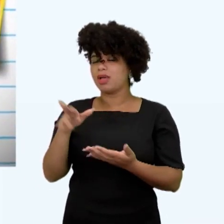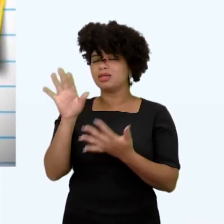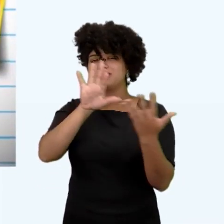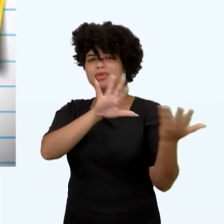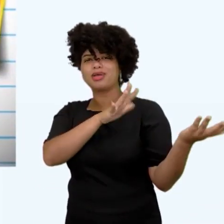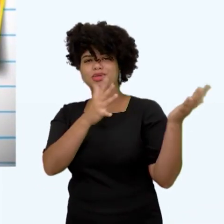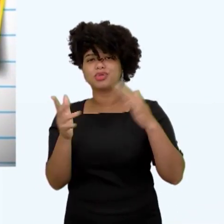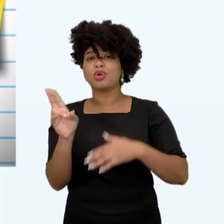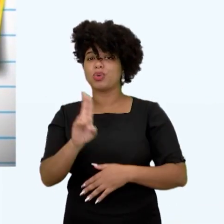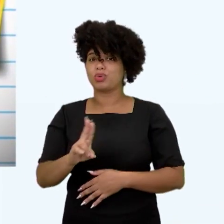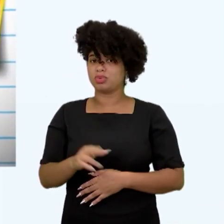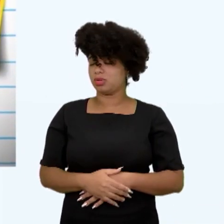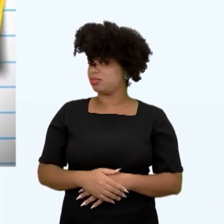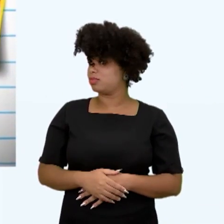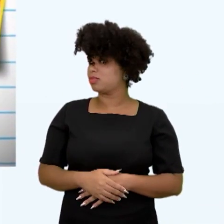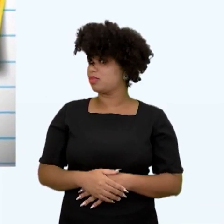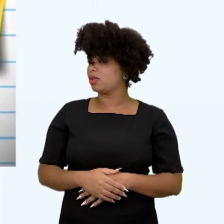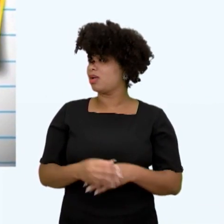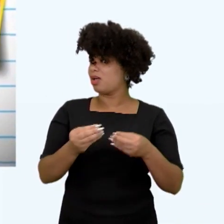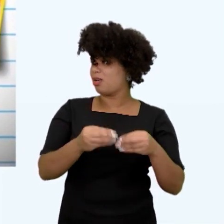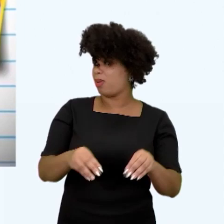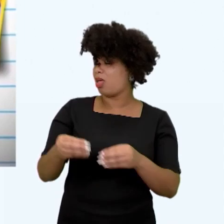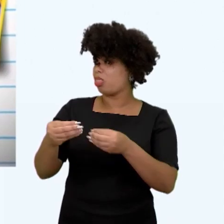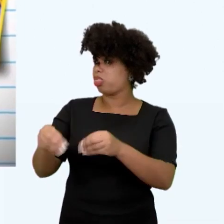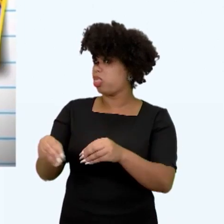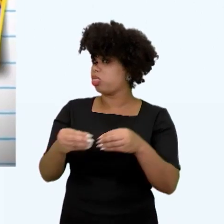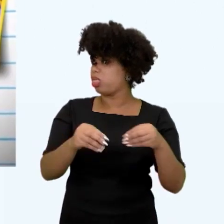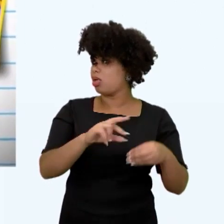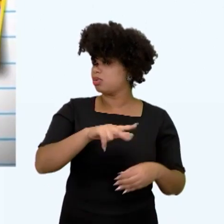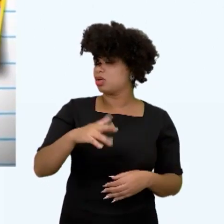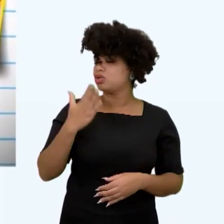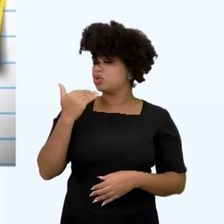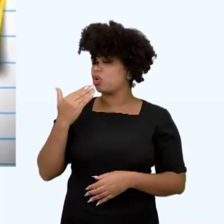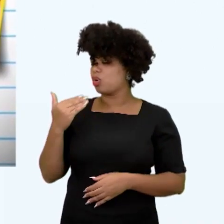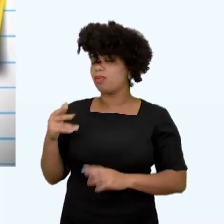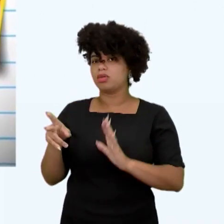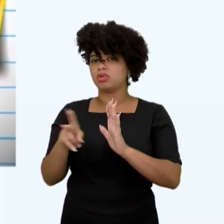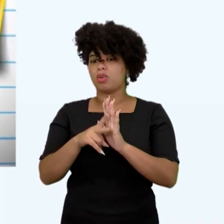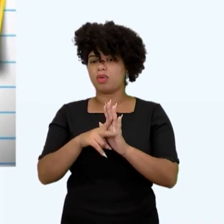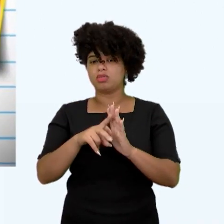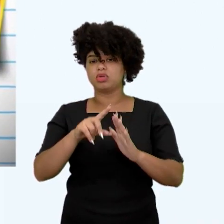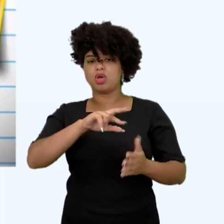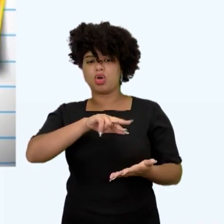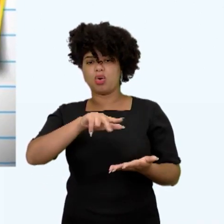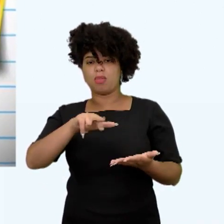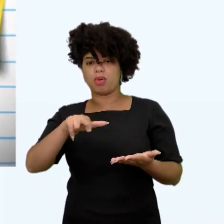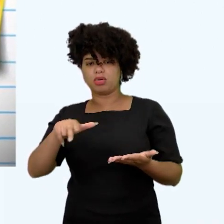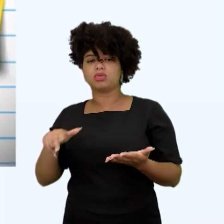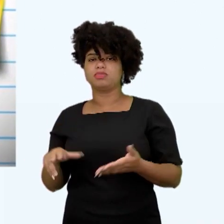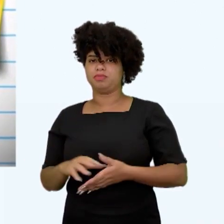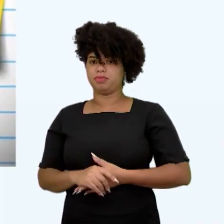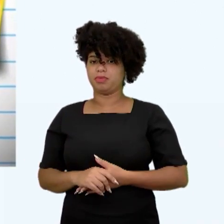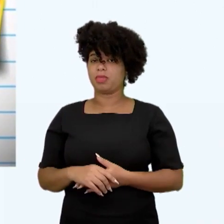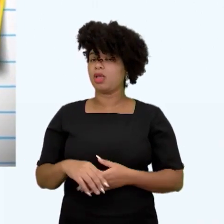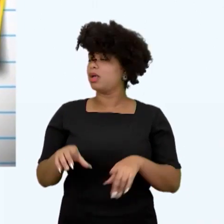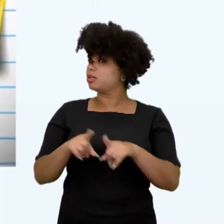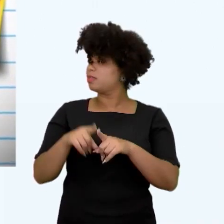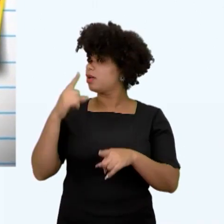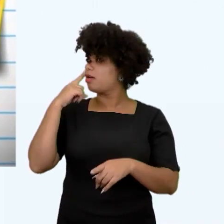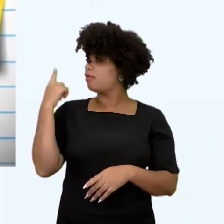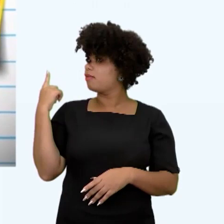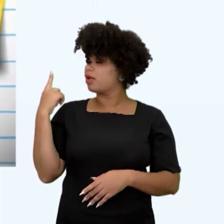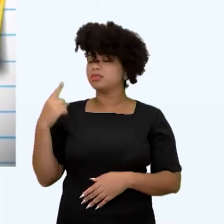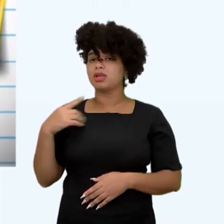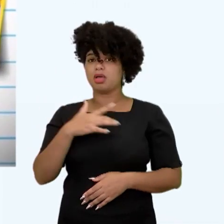naturais, reduzir o desperdício de alimentos e as perdas de alimentos ao longo das cadeias de produção e abastecimento, alcançar um manejo